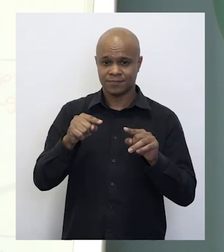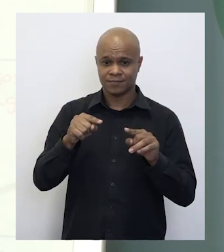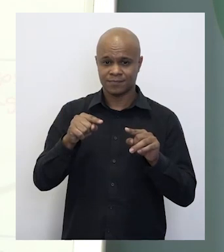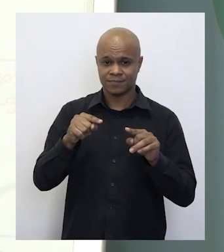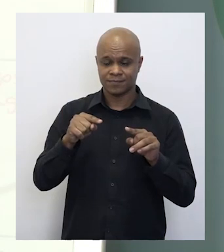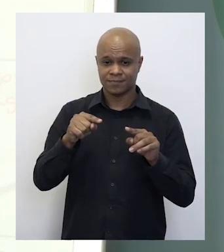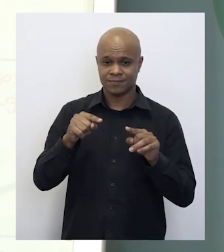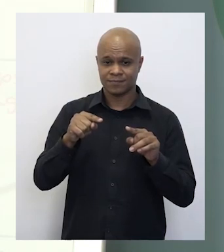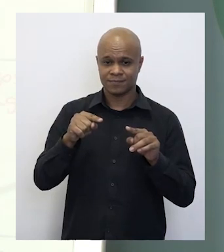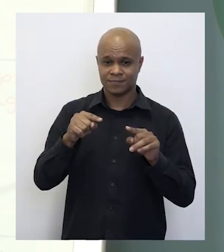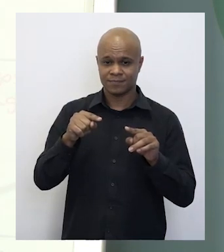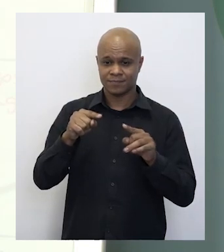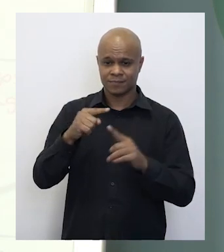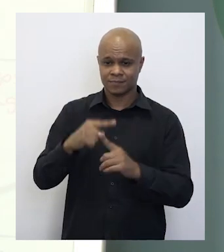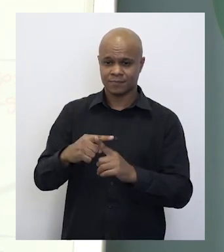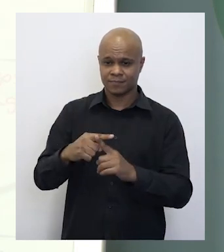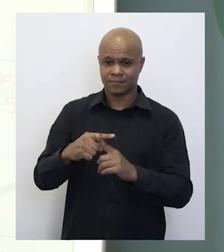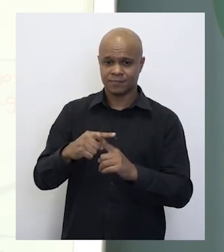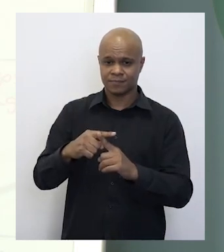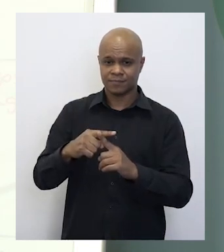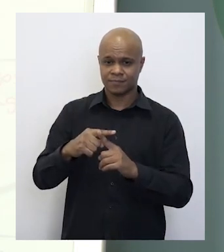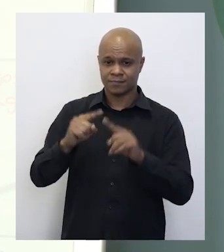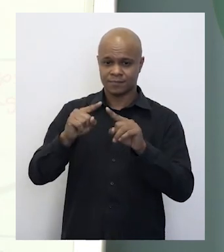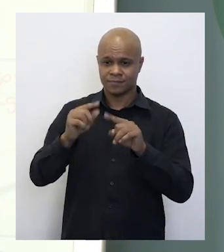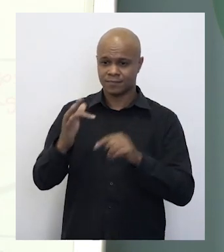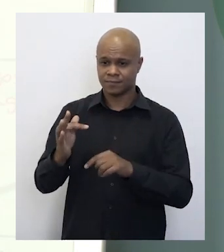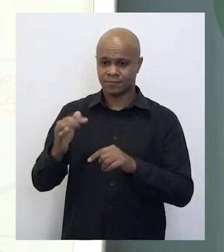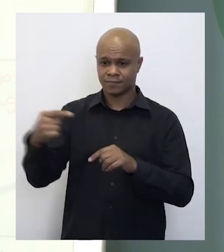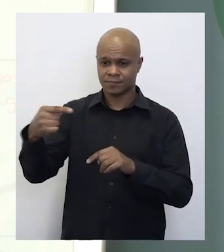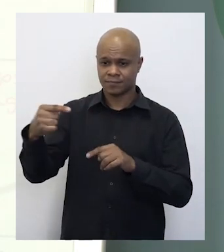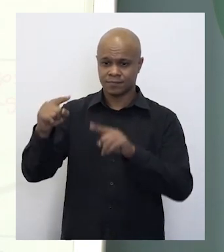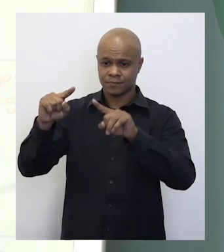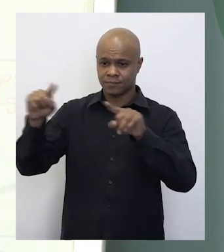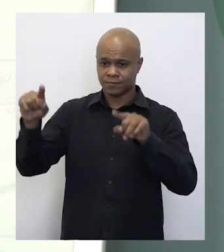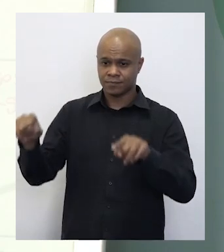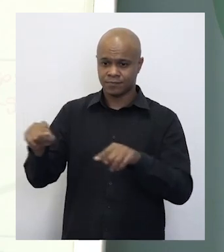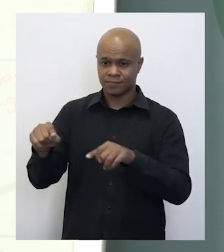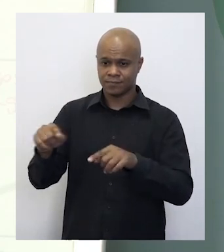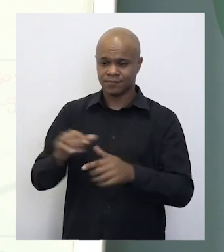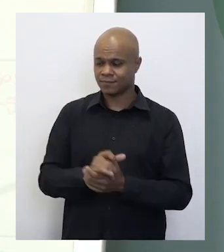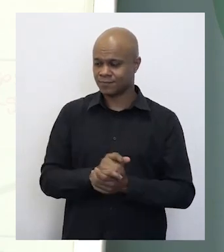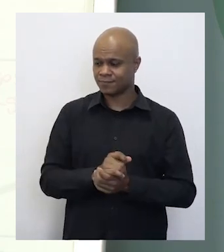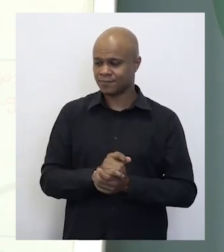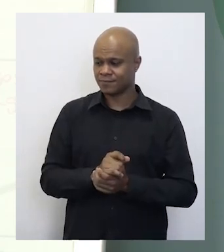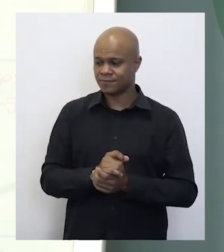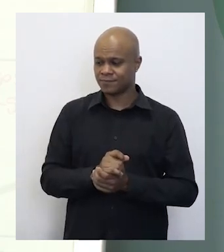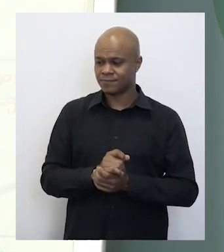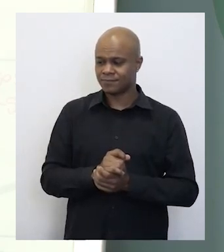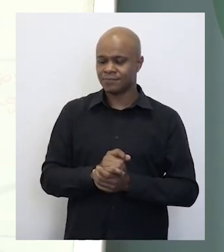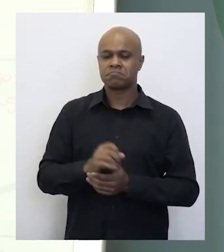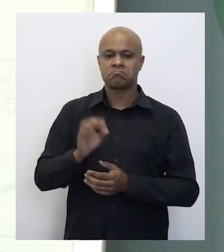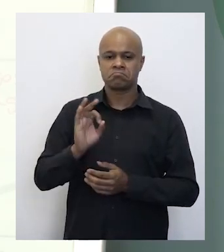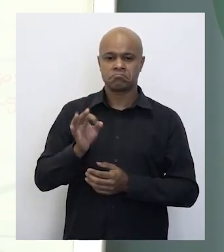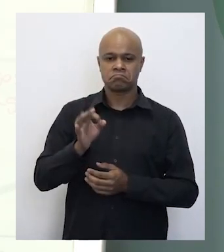que é multiplicação, tá ok? Então, quem é o meu produto da reação? H+. Então, vou pegar a